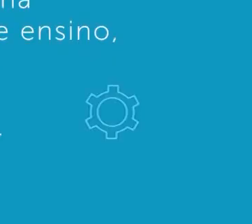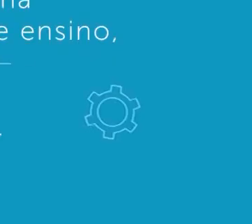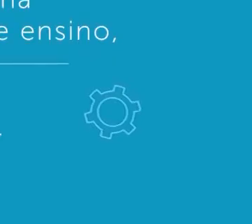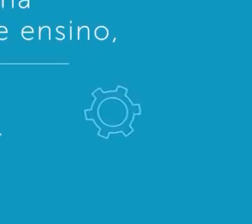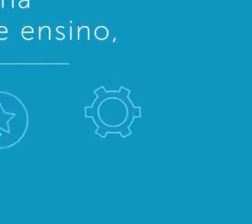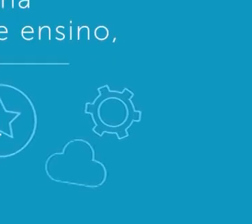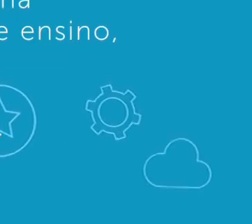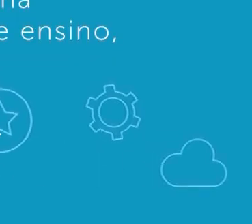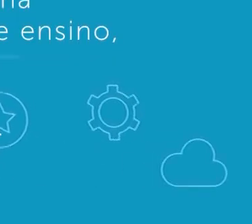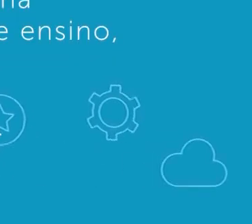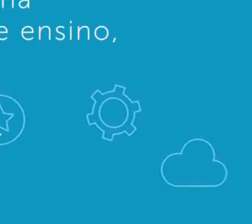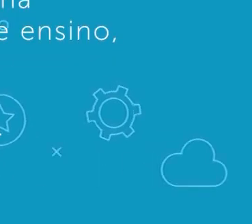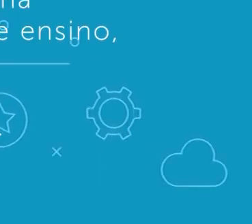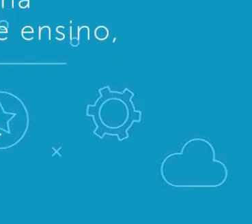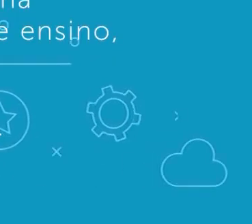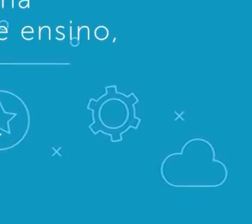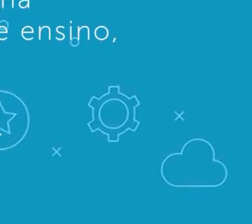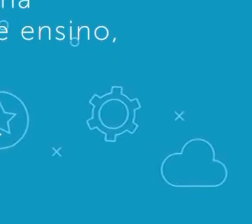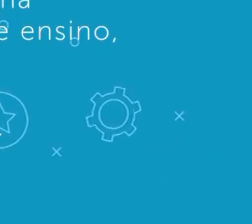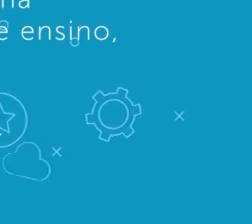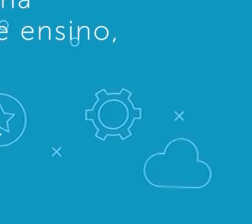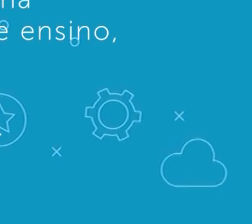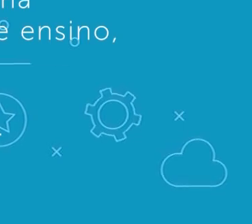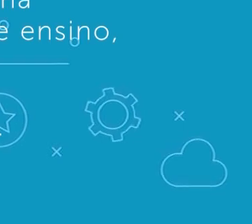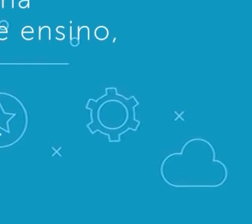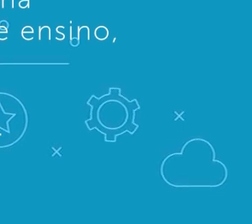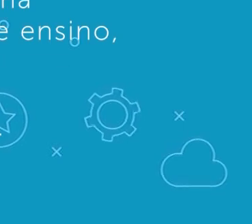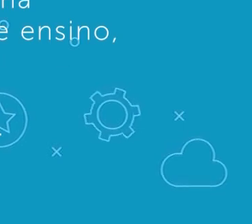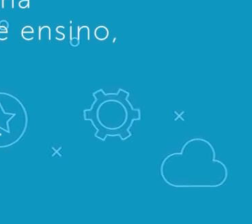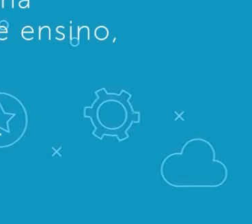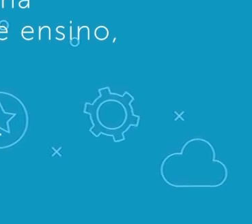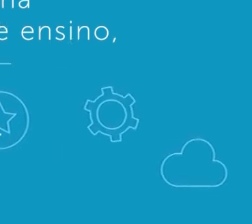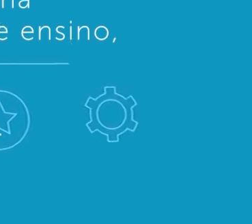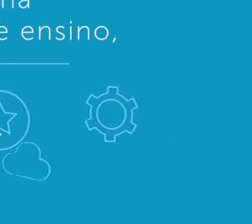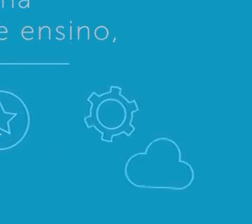desse início da nossa educação financeira e que nos próximos vídeos a gente vai ainda continuar